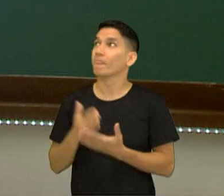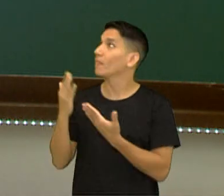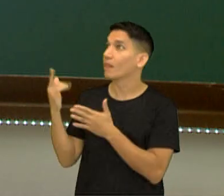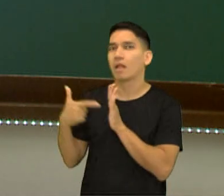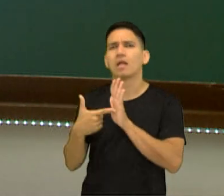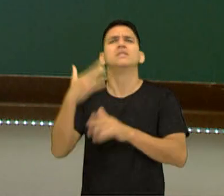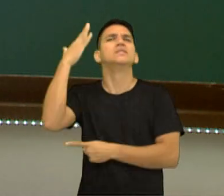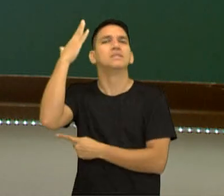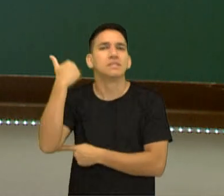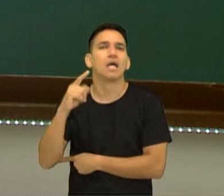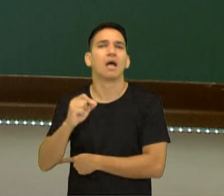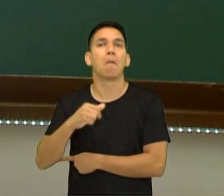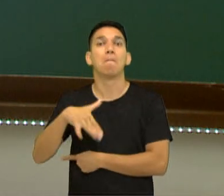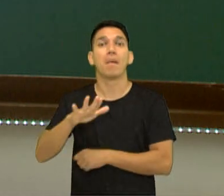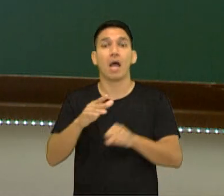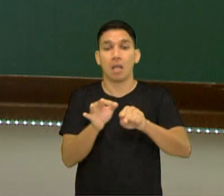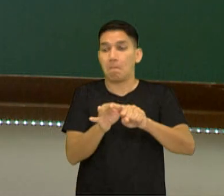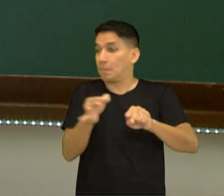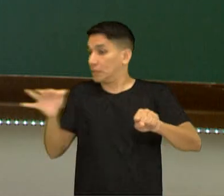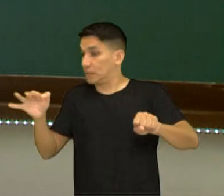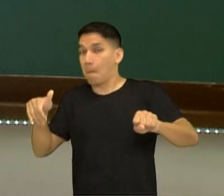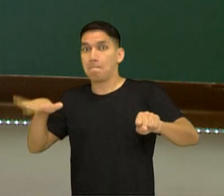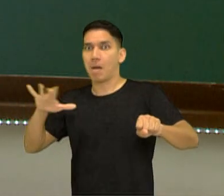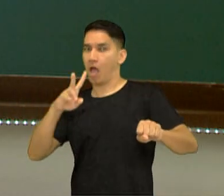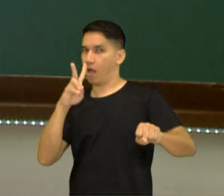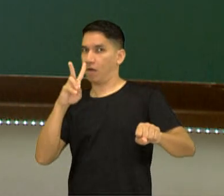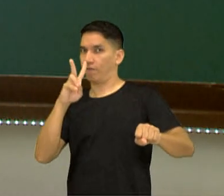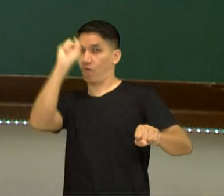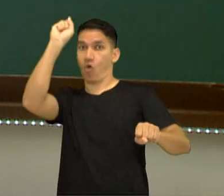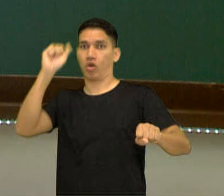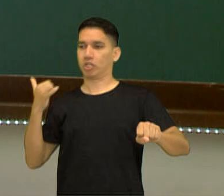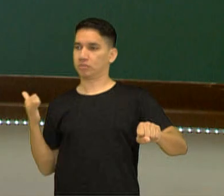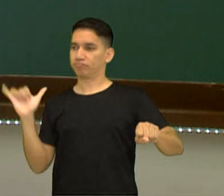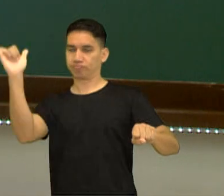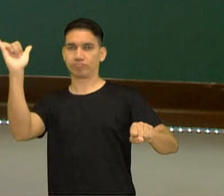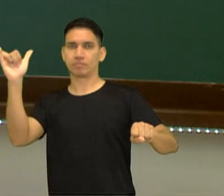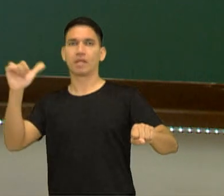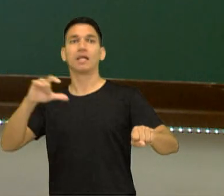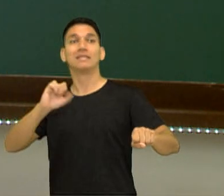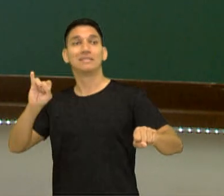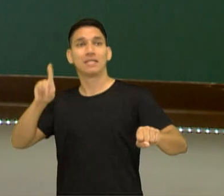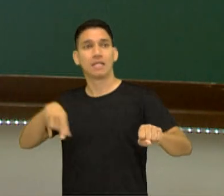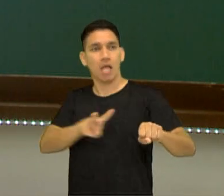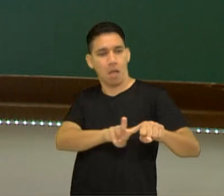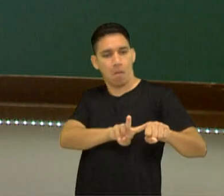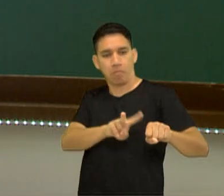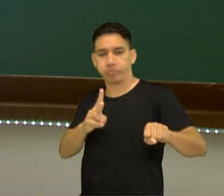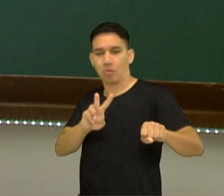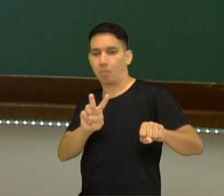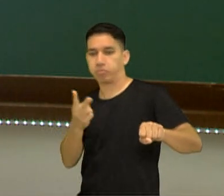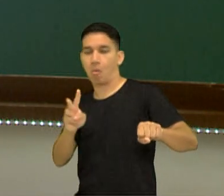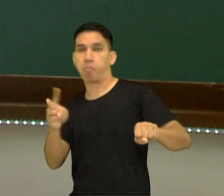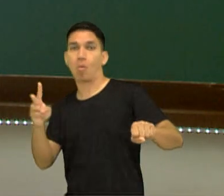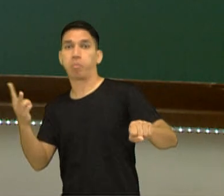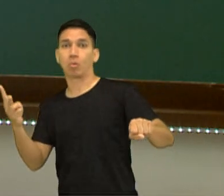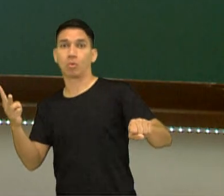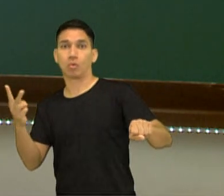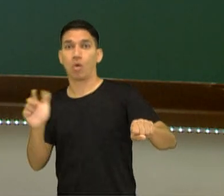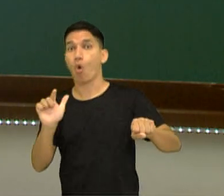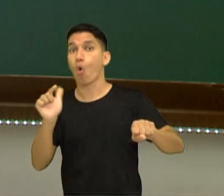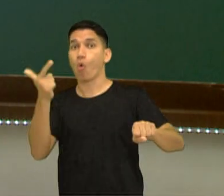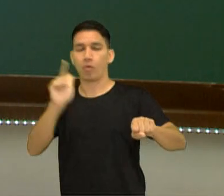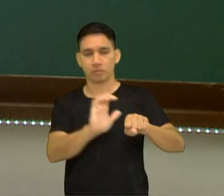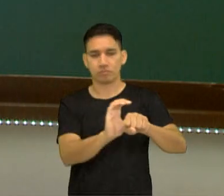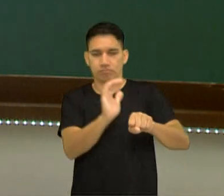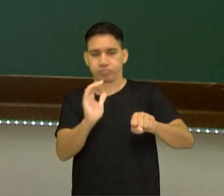sabe que quanto mais distante, mais energético é. E aí, para ir para frente aqui, sair próximo do núcleo e passar